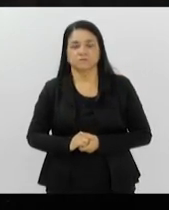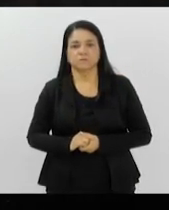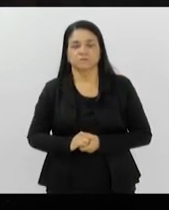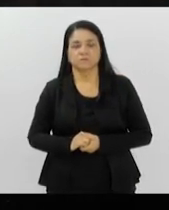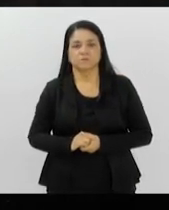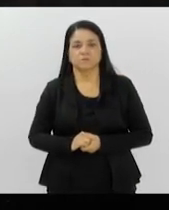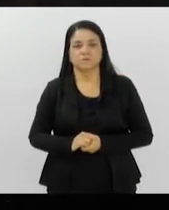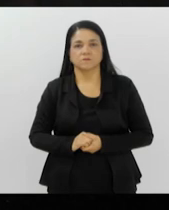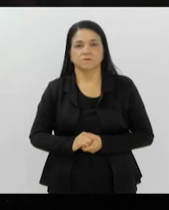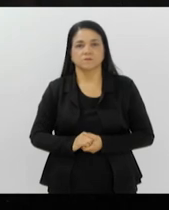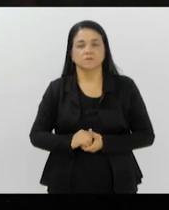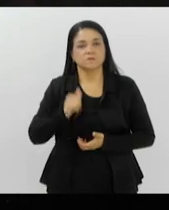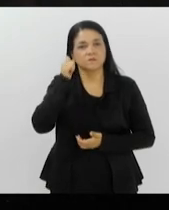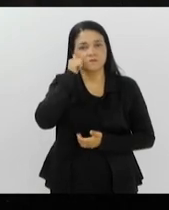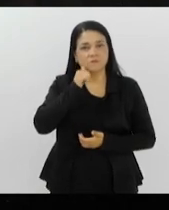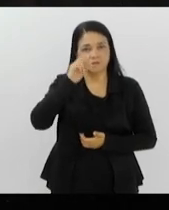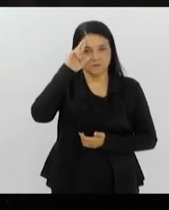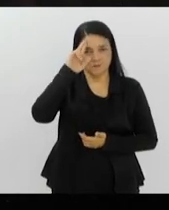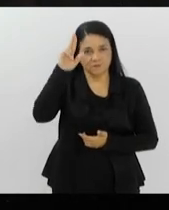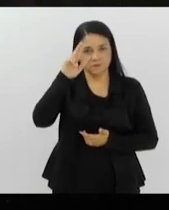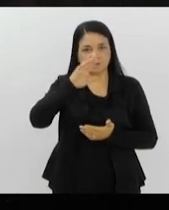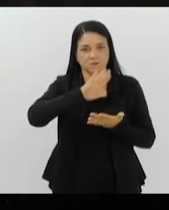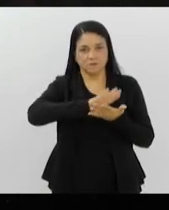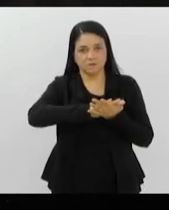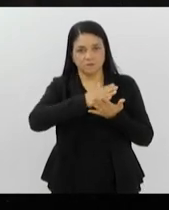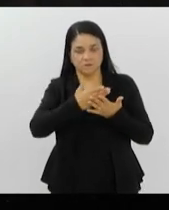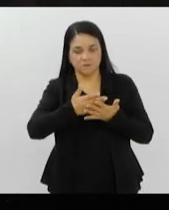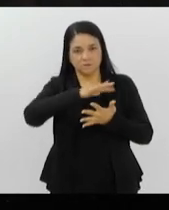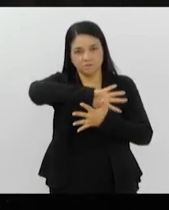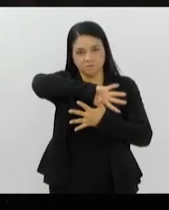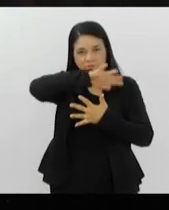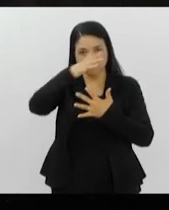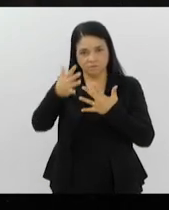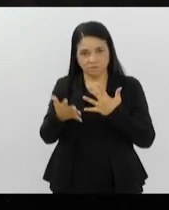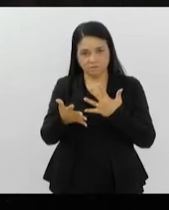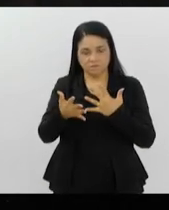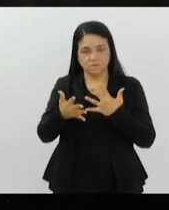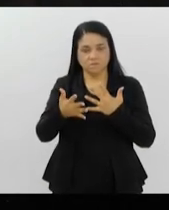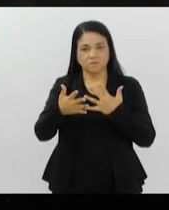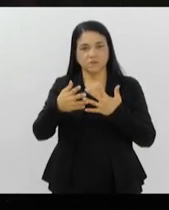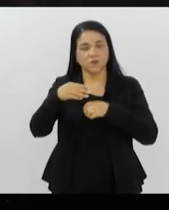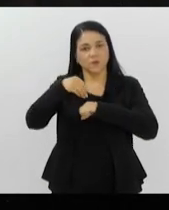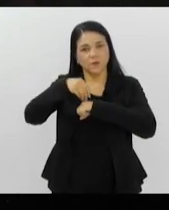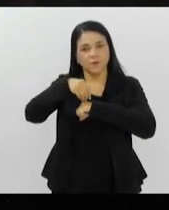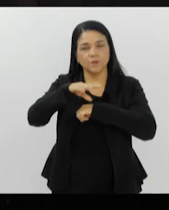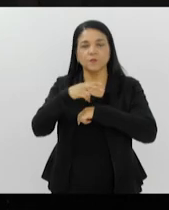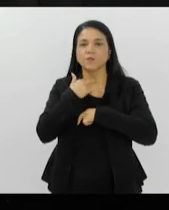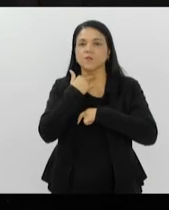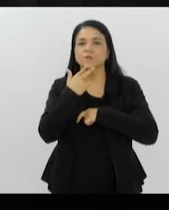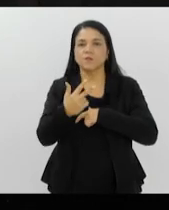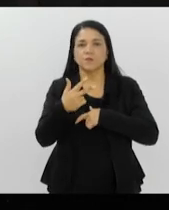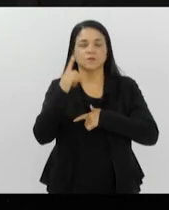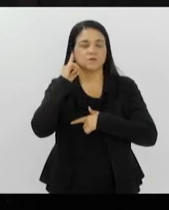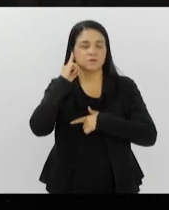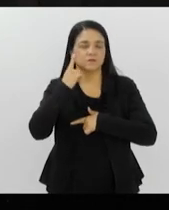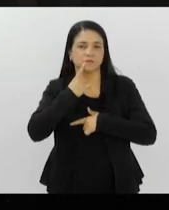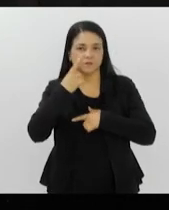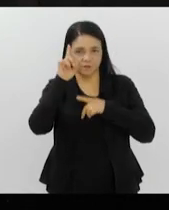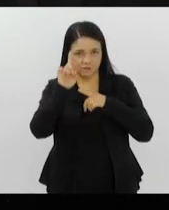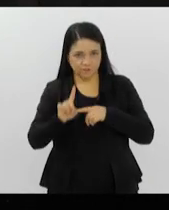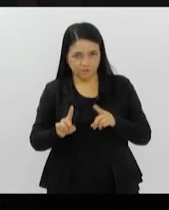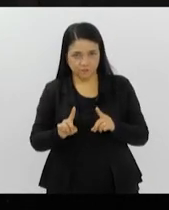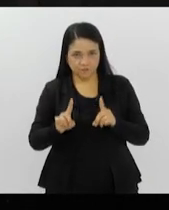senhora intérprete da língua de Libras, que leva a nossa voz aos deficientes